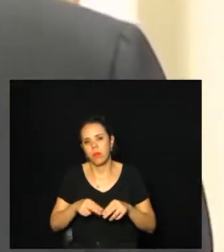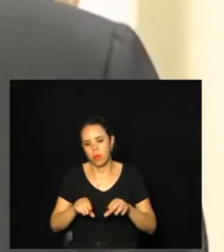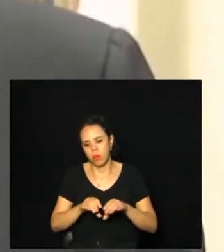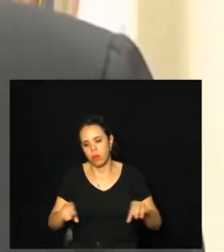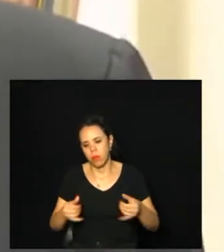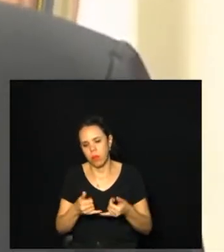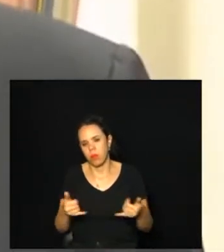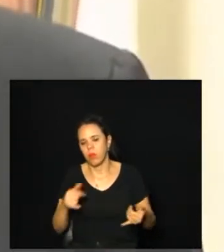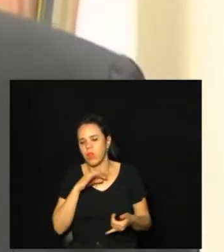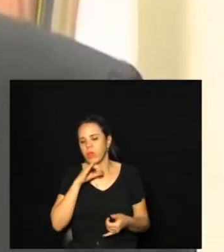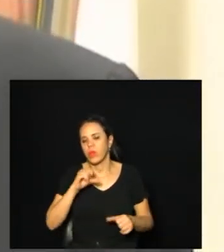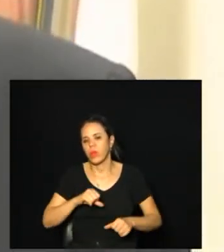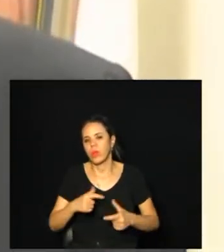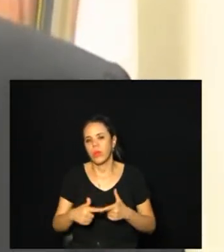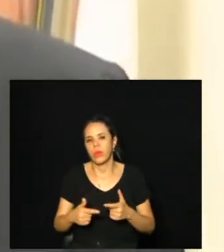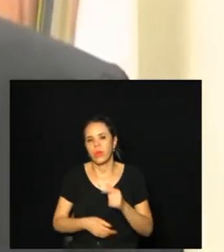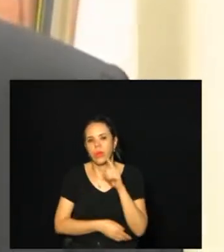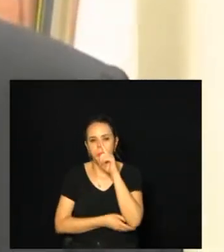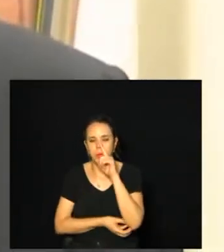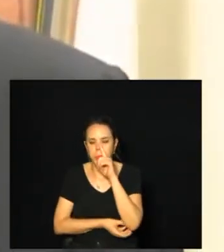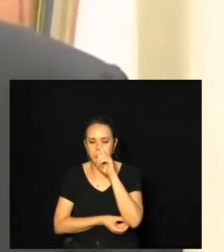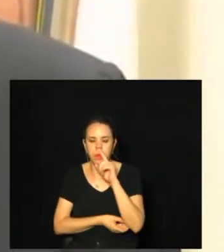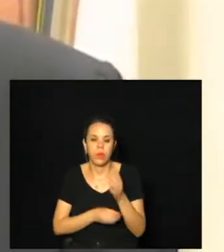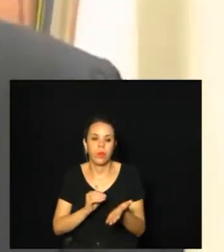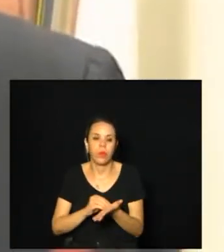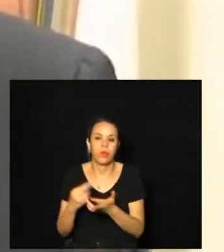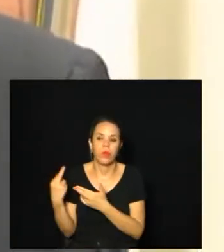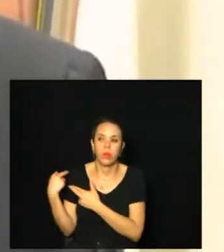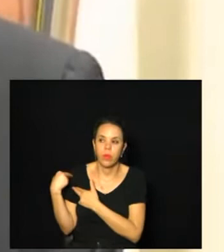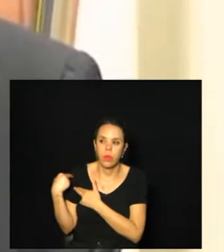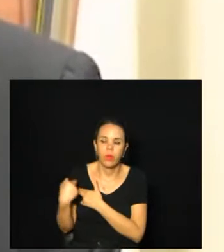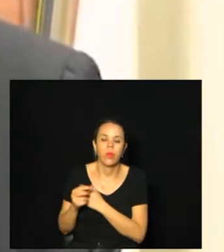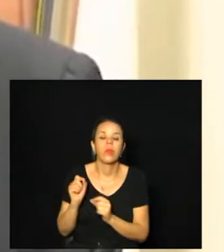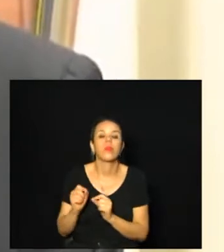desse. E falta responsabilidade de